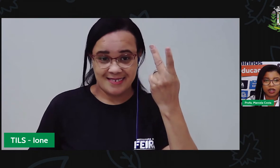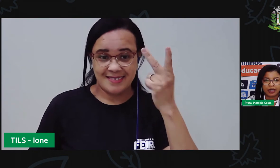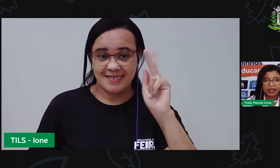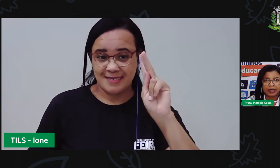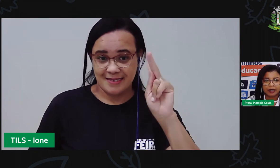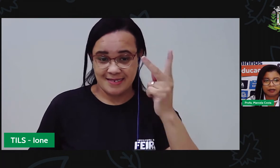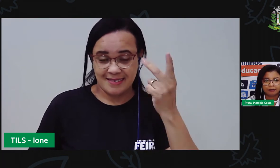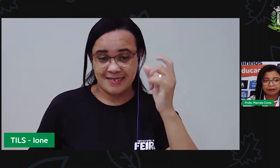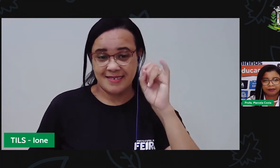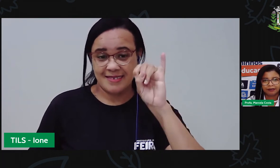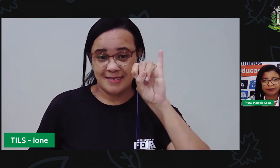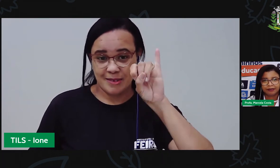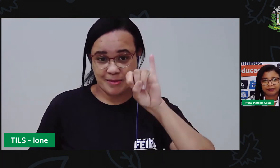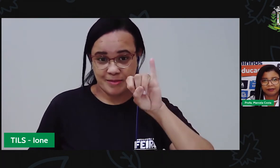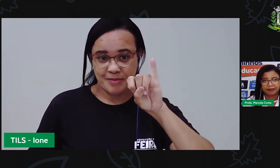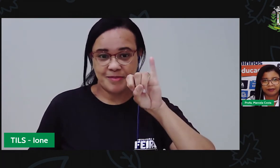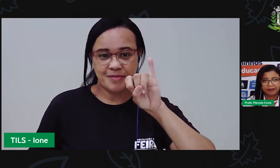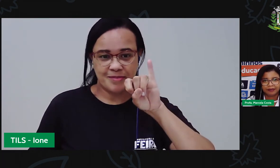I.